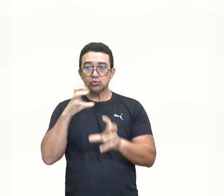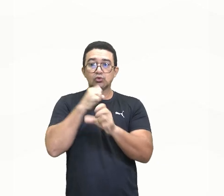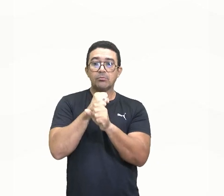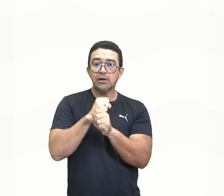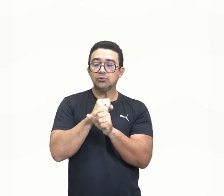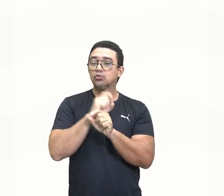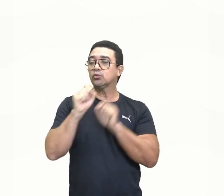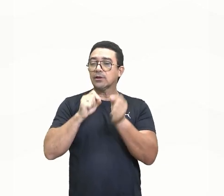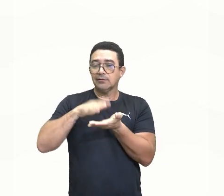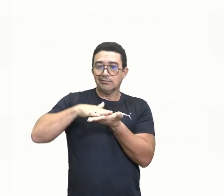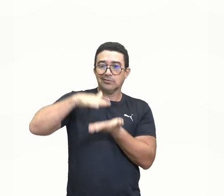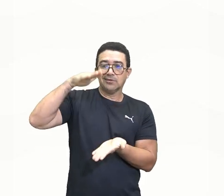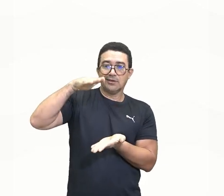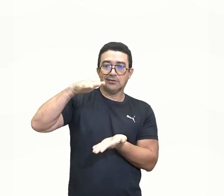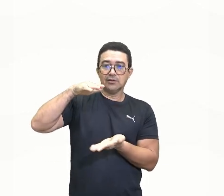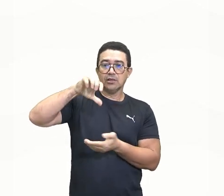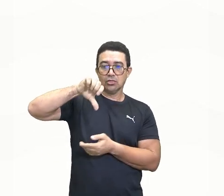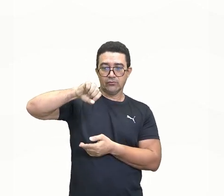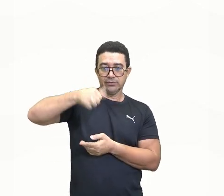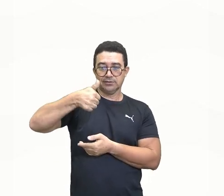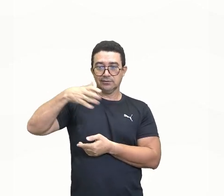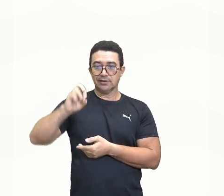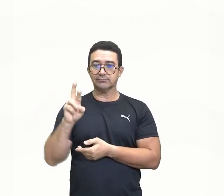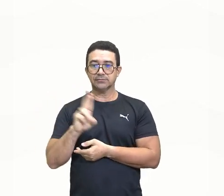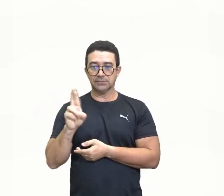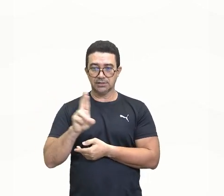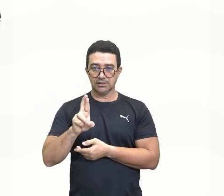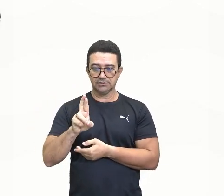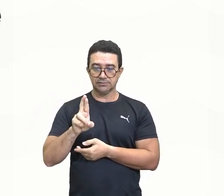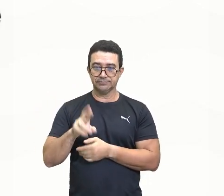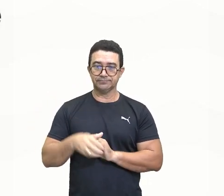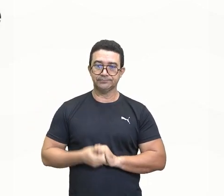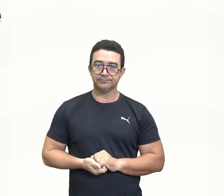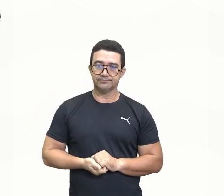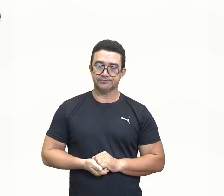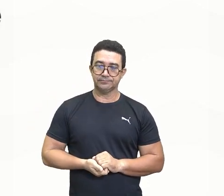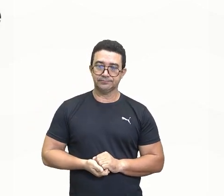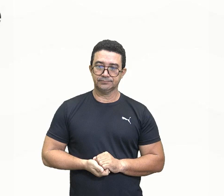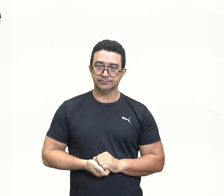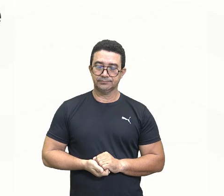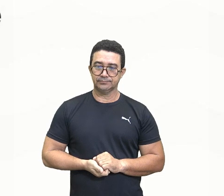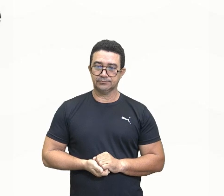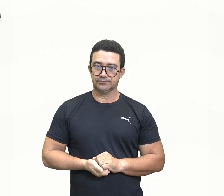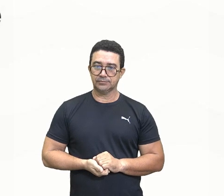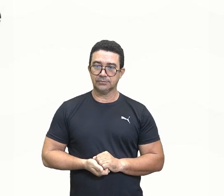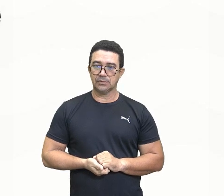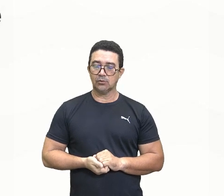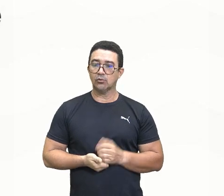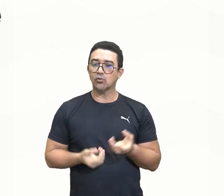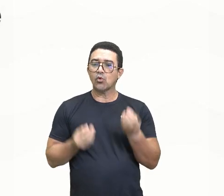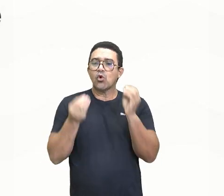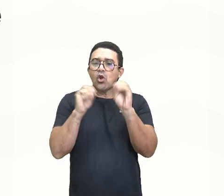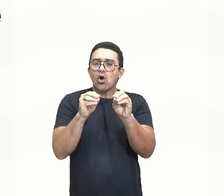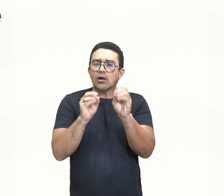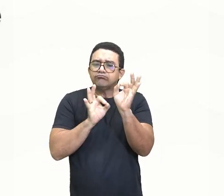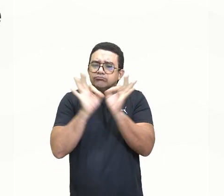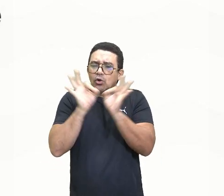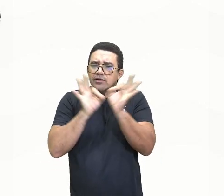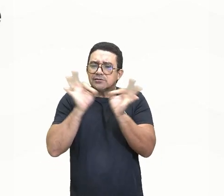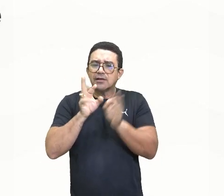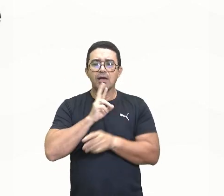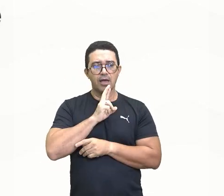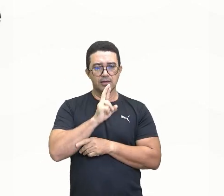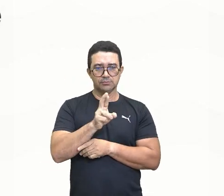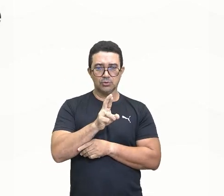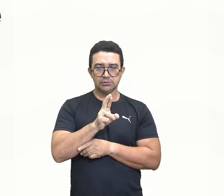temos um montante de R$ 910. E eu escrevo isso de forma organizada para a resposta daquele